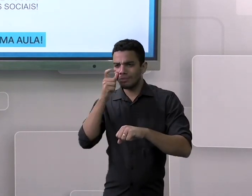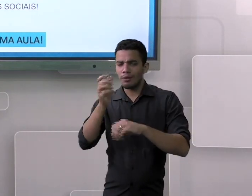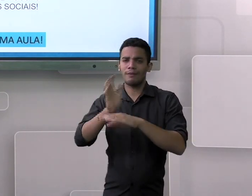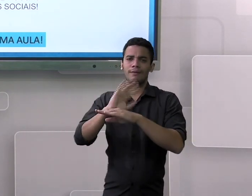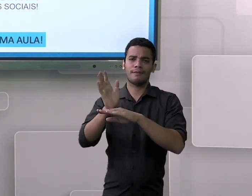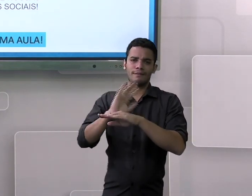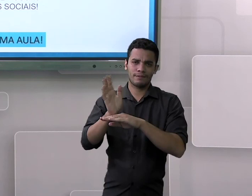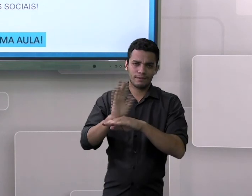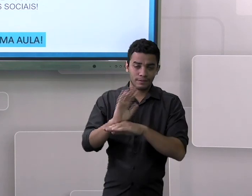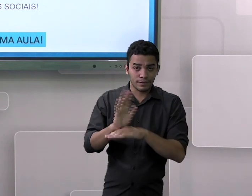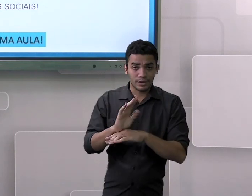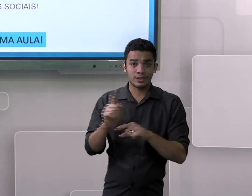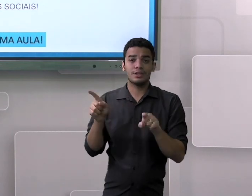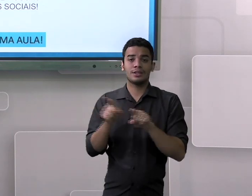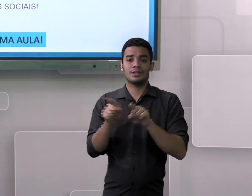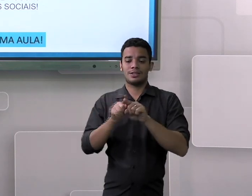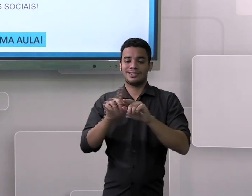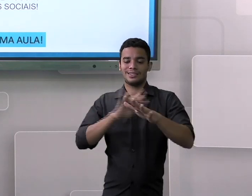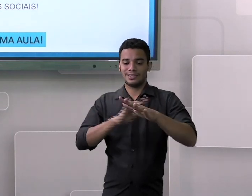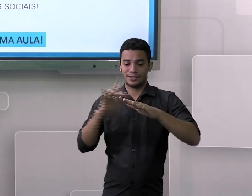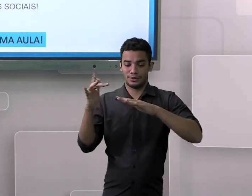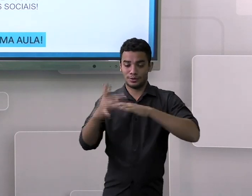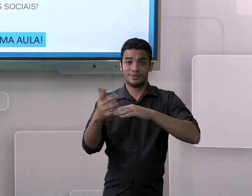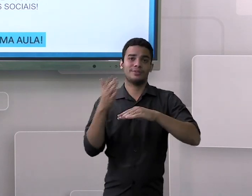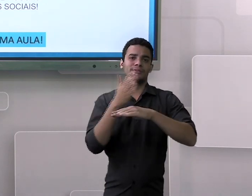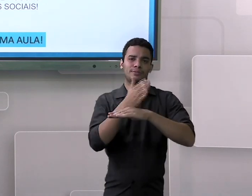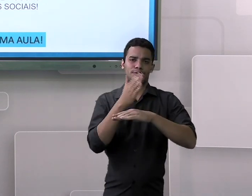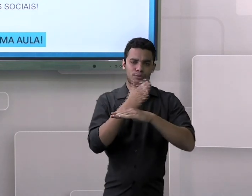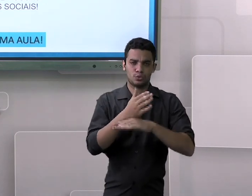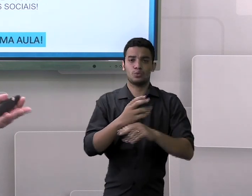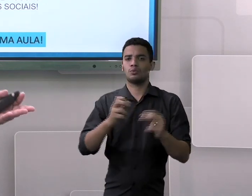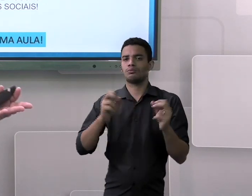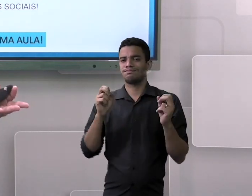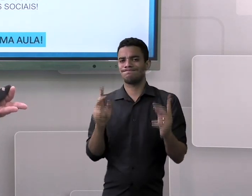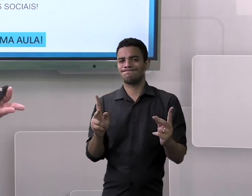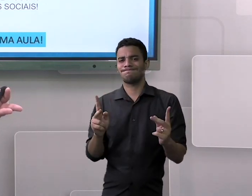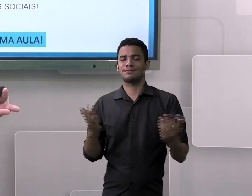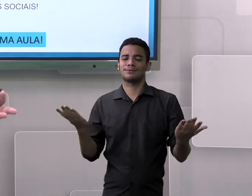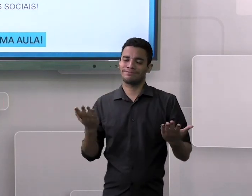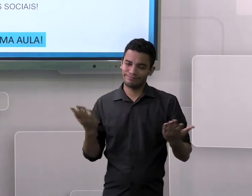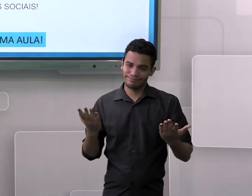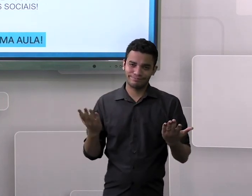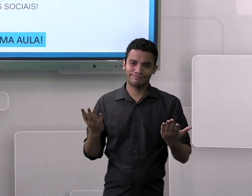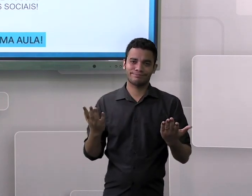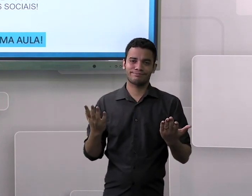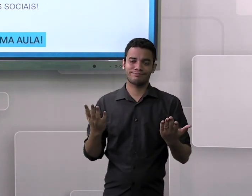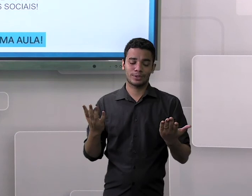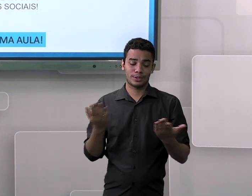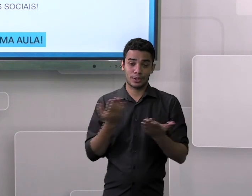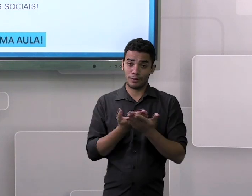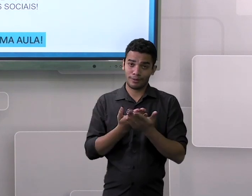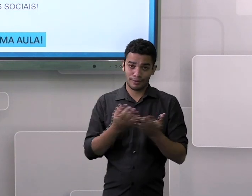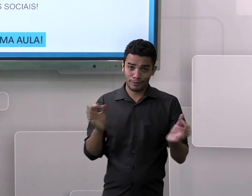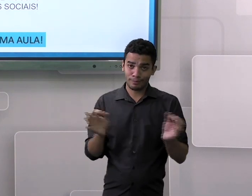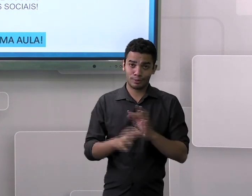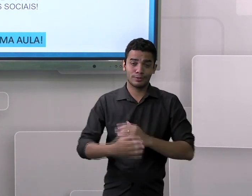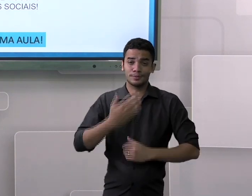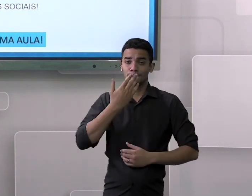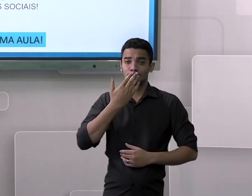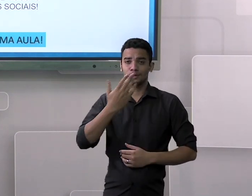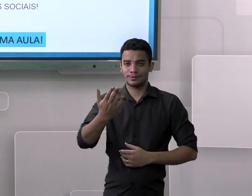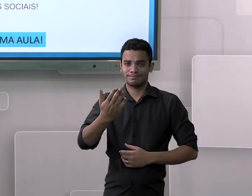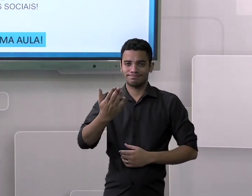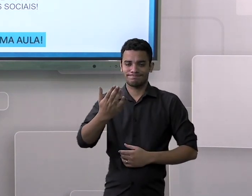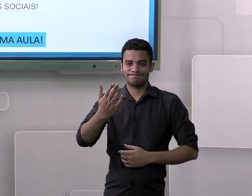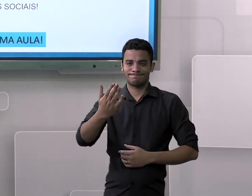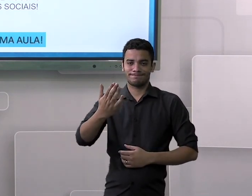e visite as nossas redes sociais. Eu vou ficando por aqui, mas deixa, ó, beijo no